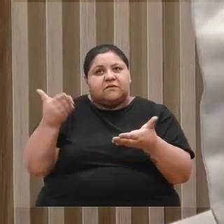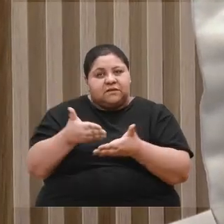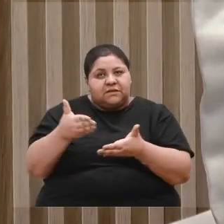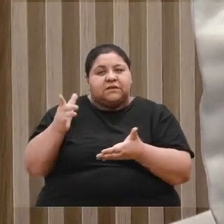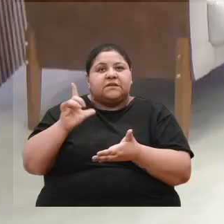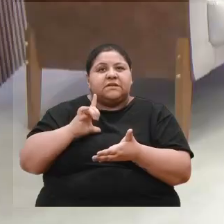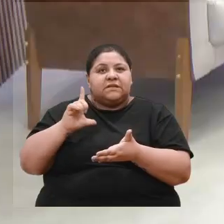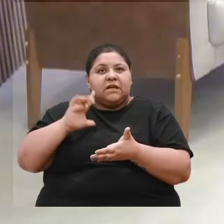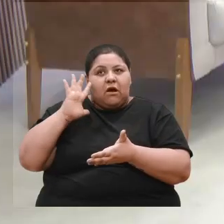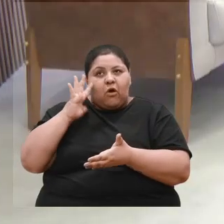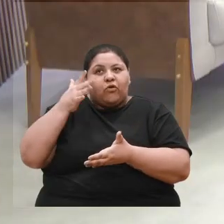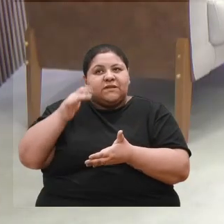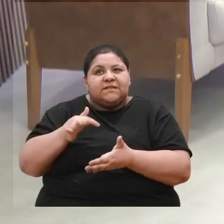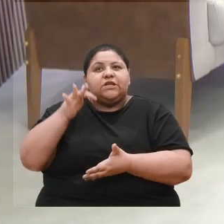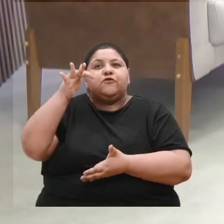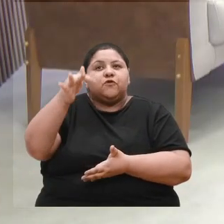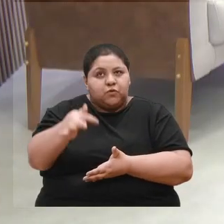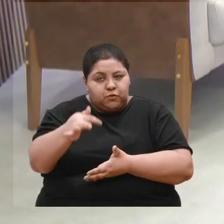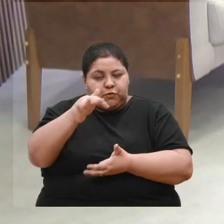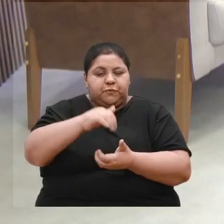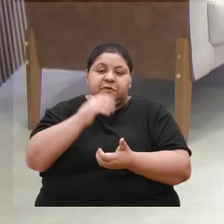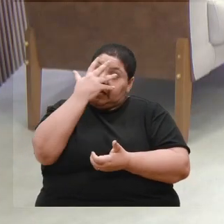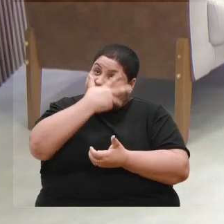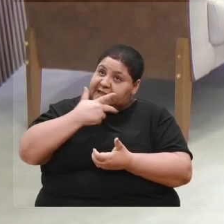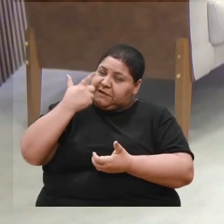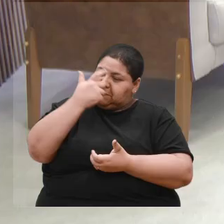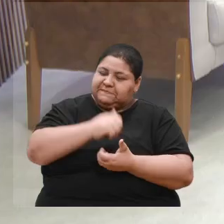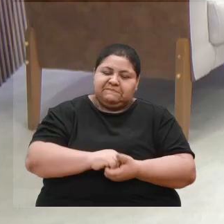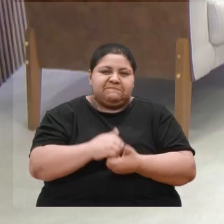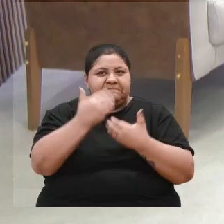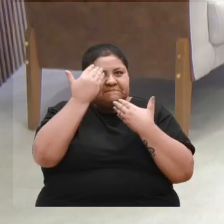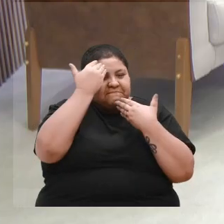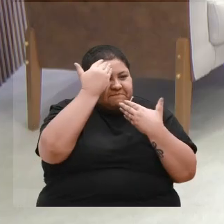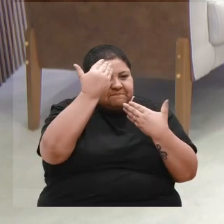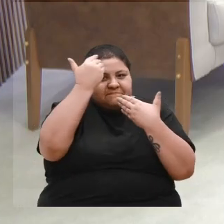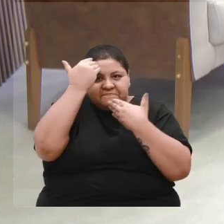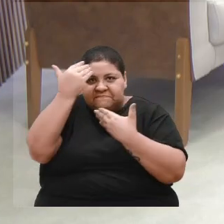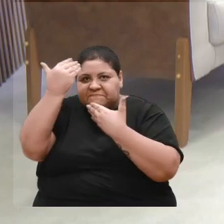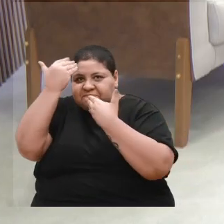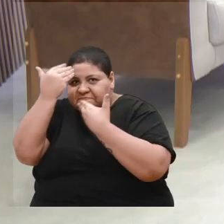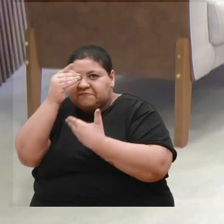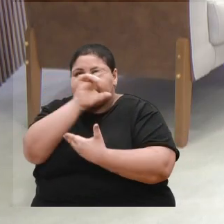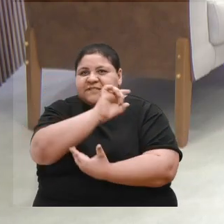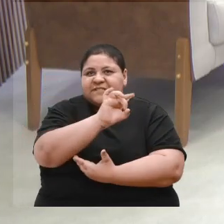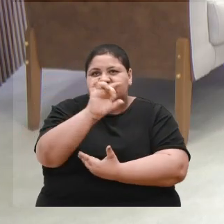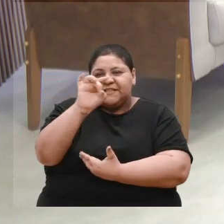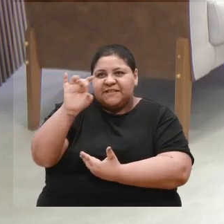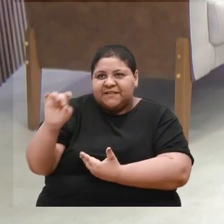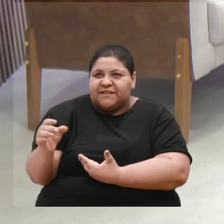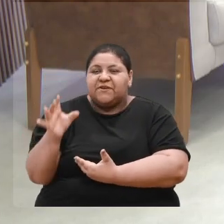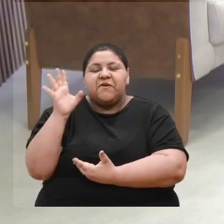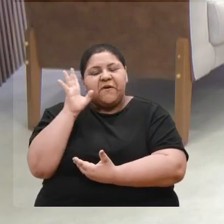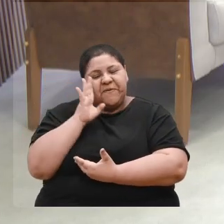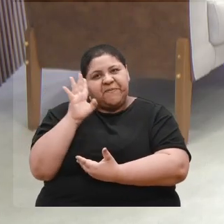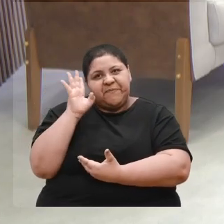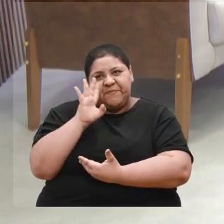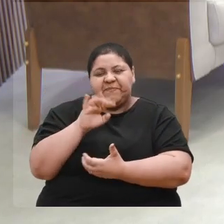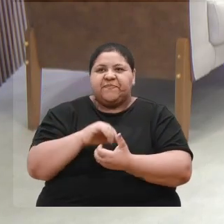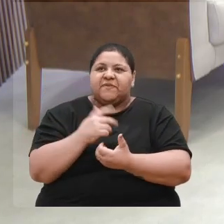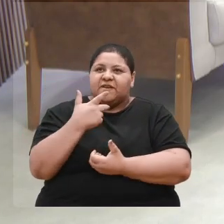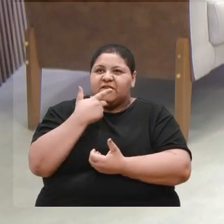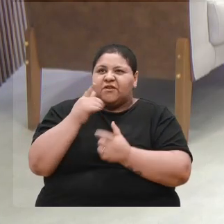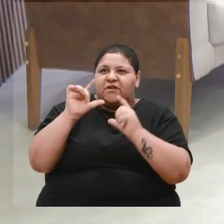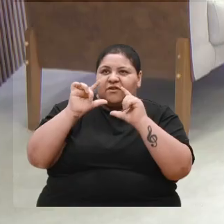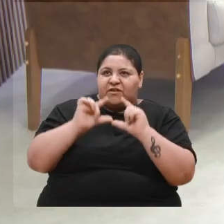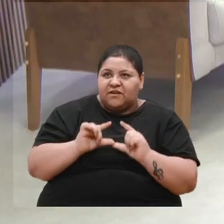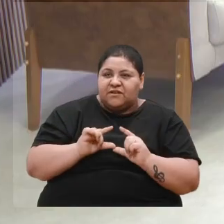ainda deverão acontecer, né? Lindo. Bom, quero agradecer muito a presença de vocês. Foi muito legal, né? E aí